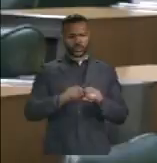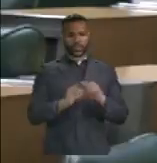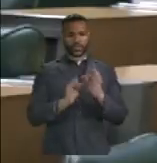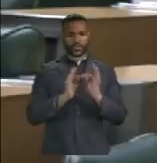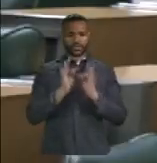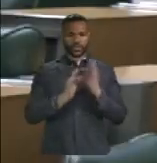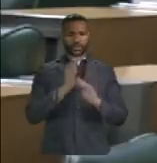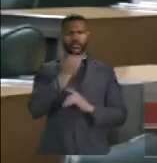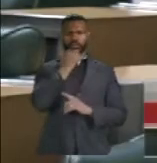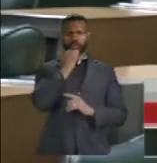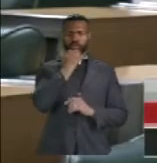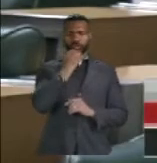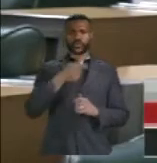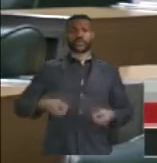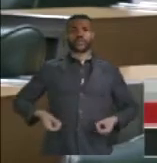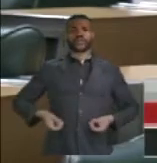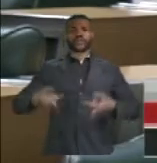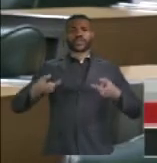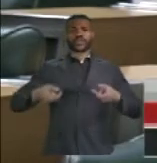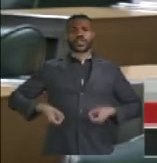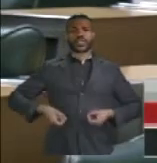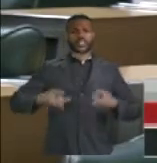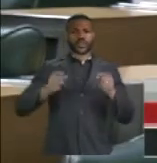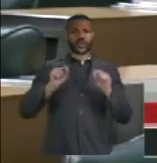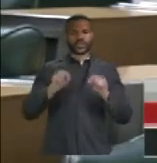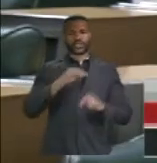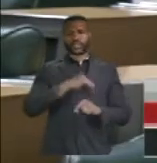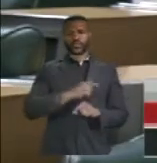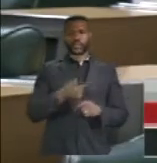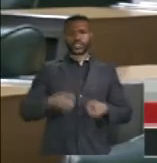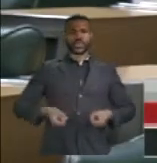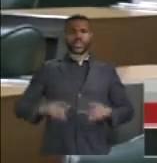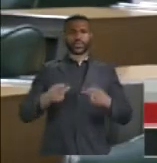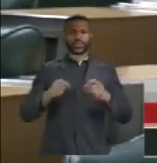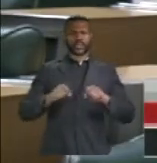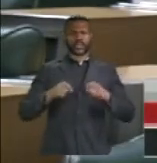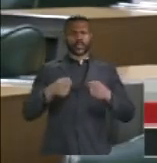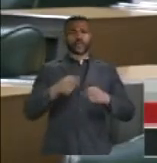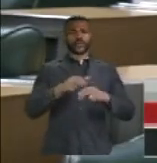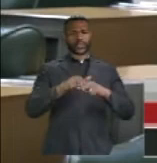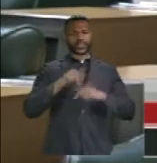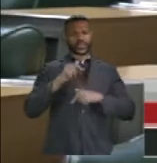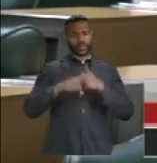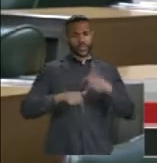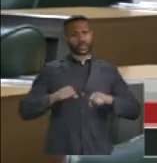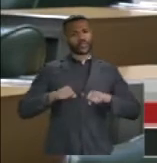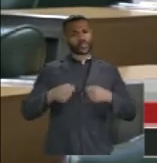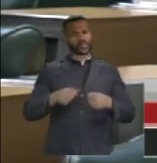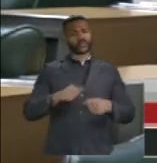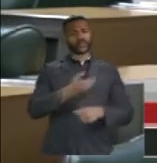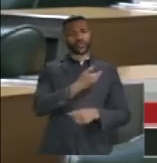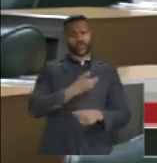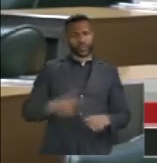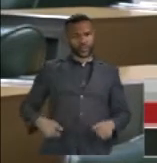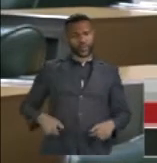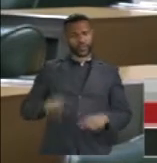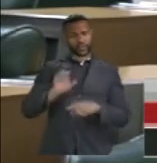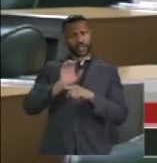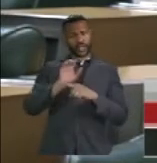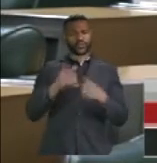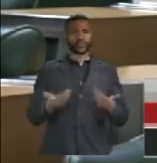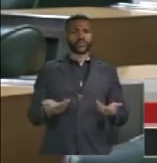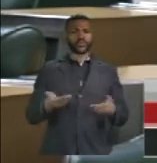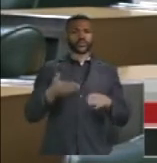científicos estão gastando o que não ganham para se defender por estarem trabalhando defendendo um estado ou seja livre ele